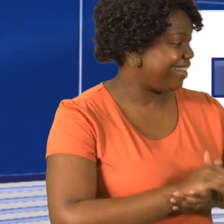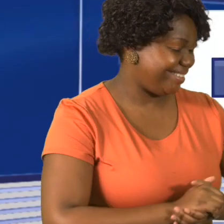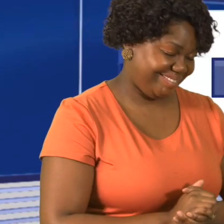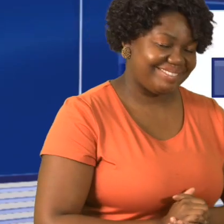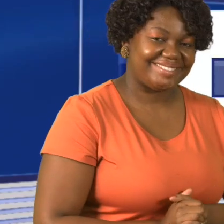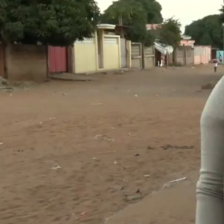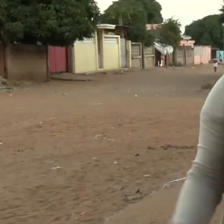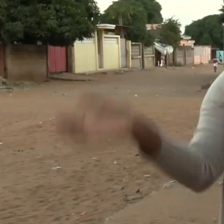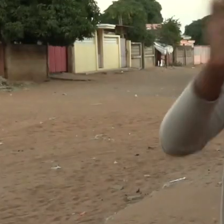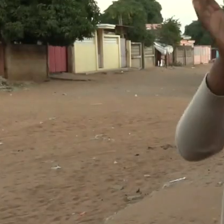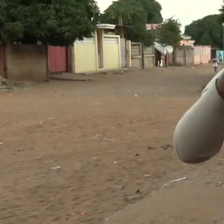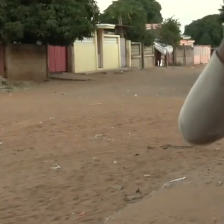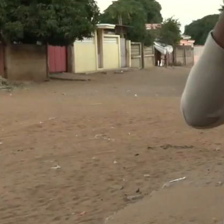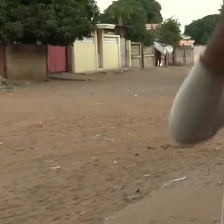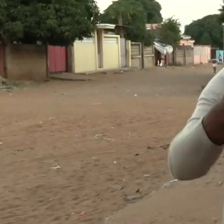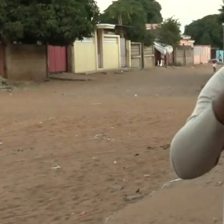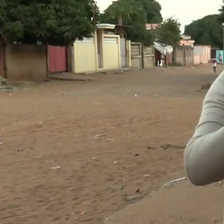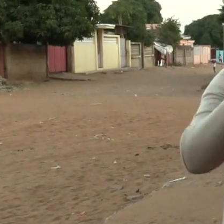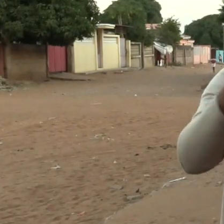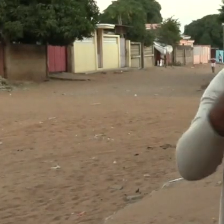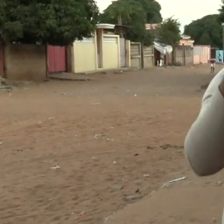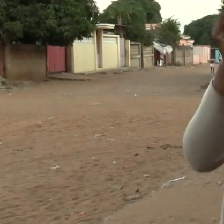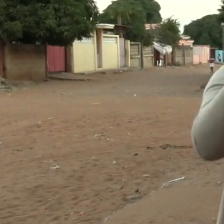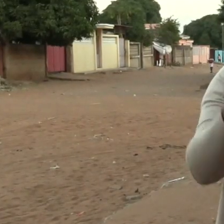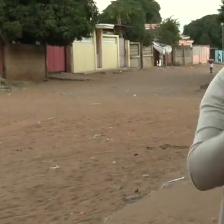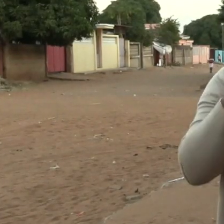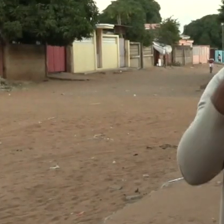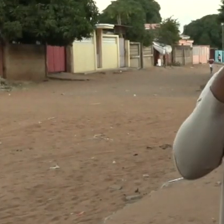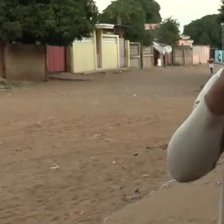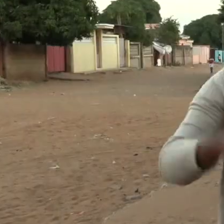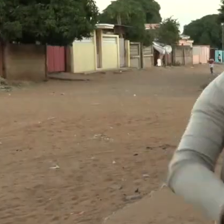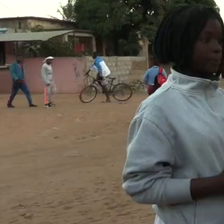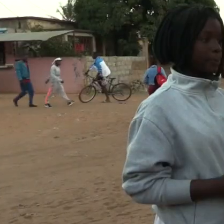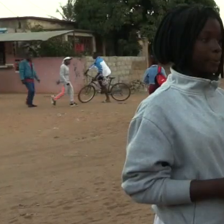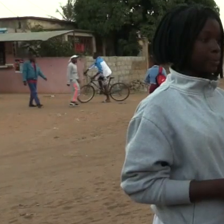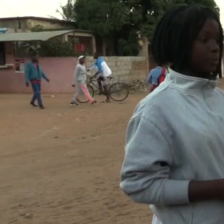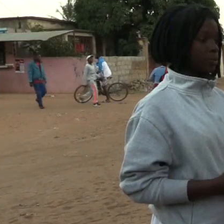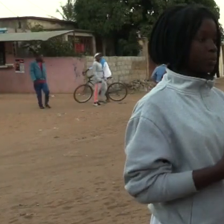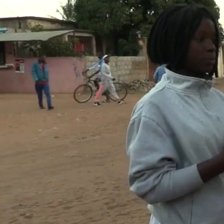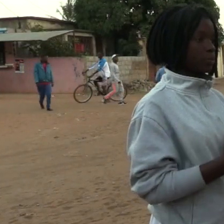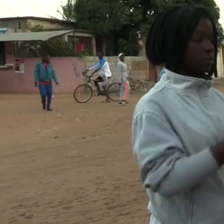moçambicanos Olá bem-vindo bem à aula de língua de sinais de Moçambique